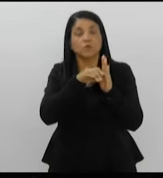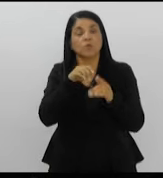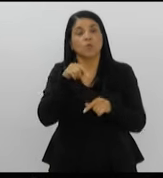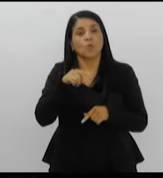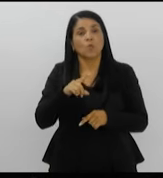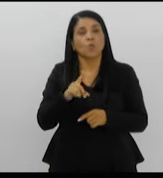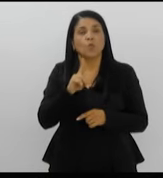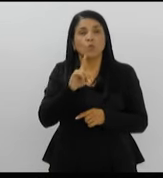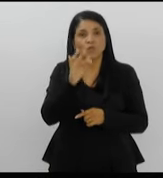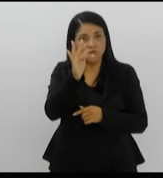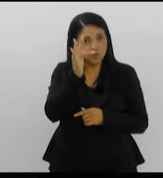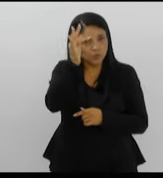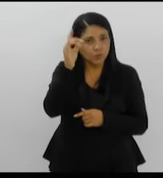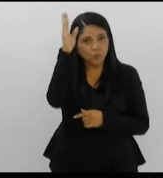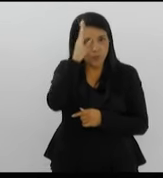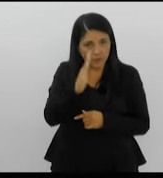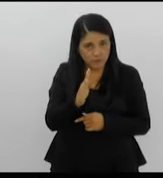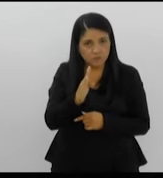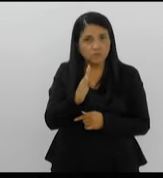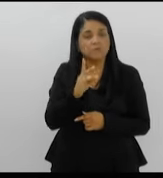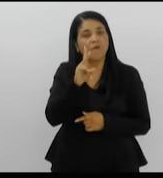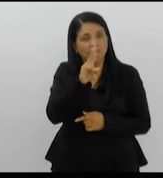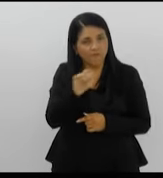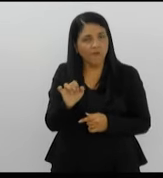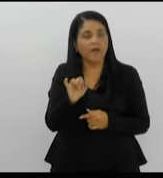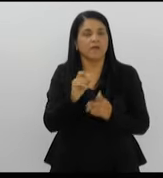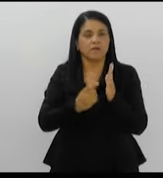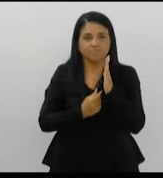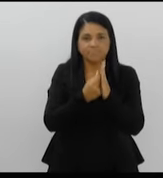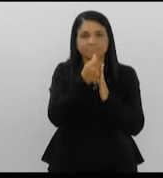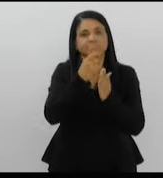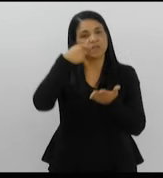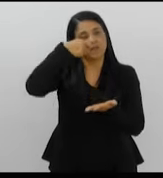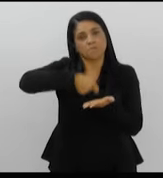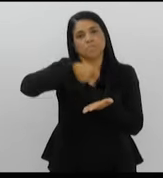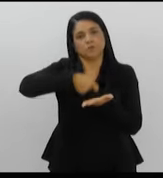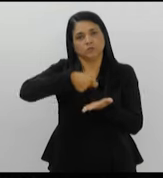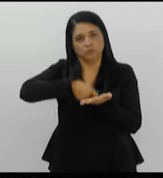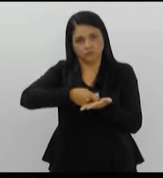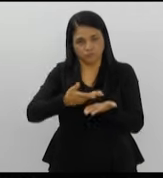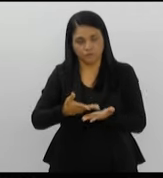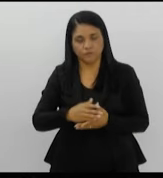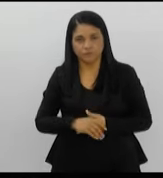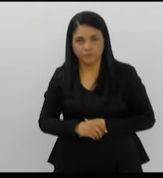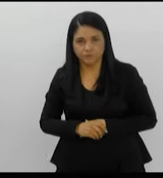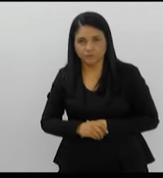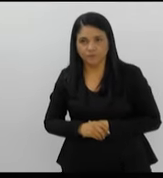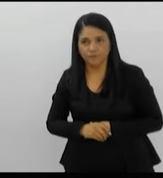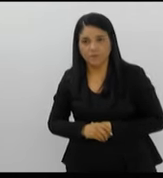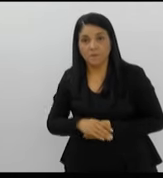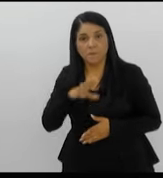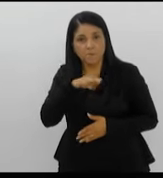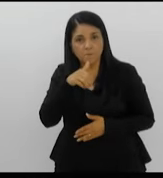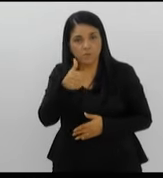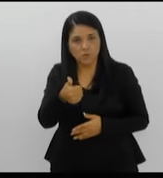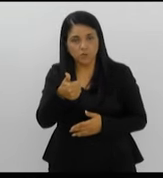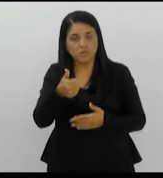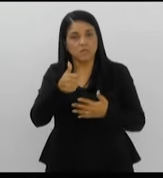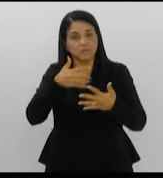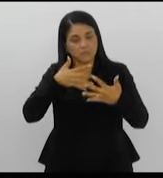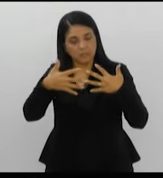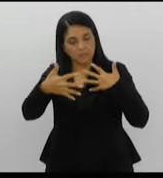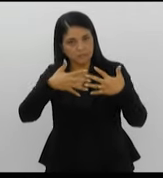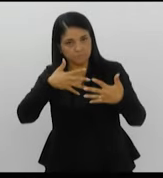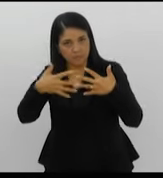país adotará o orçamento impositivo para melhoria da